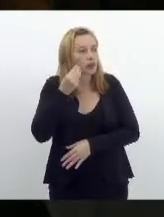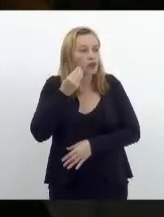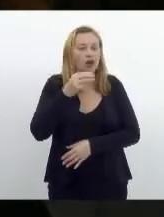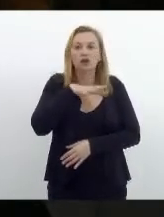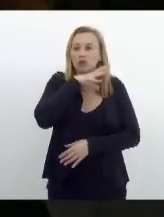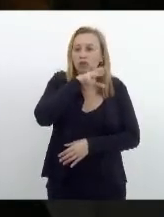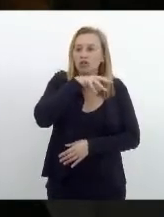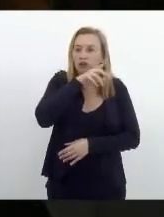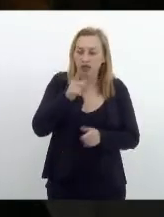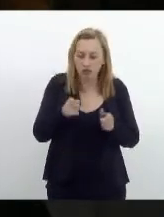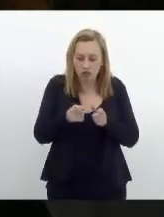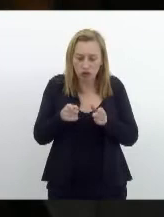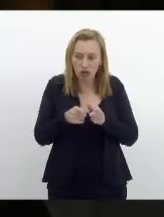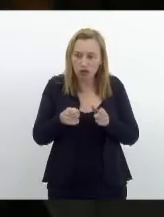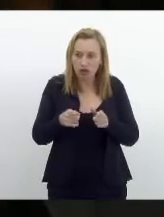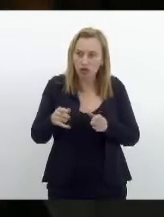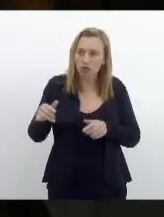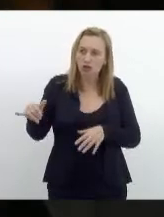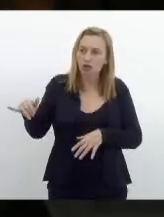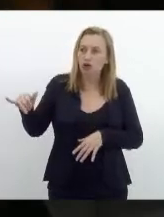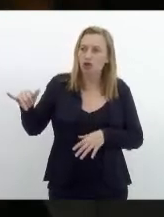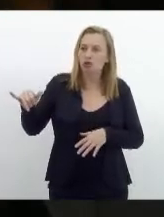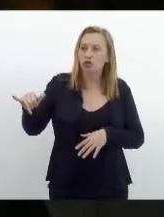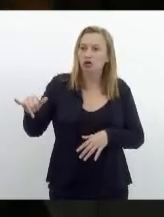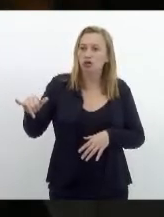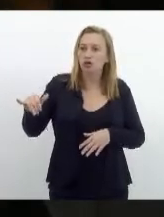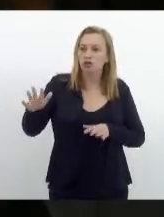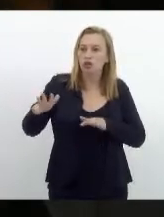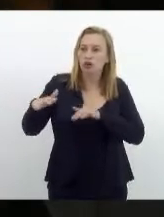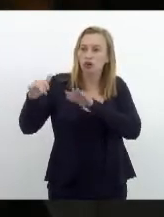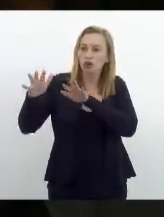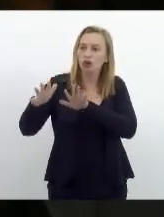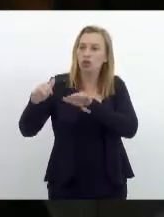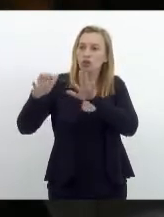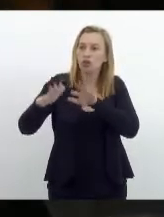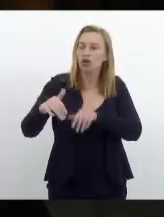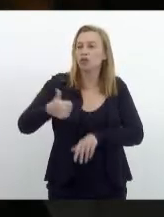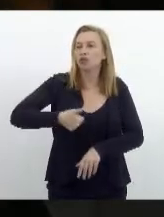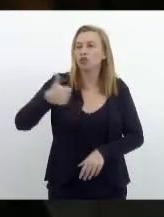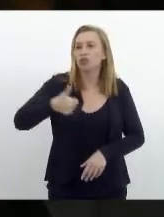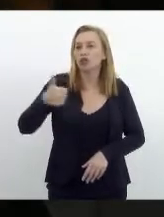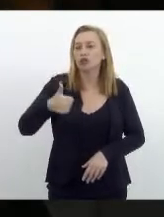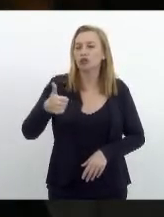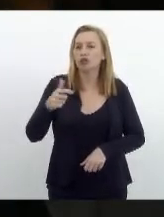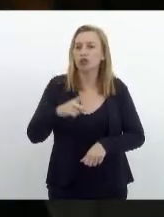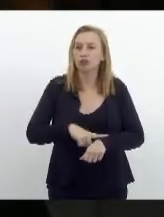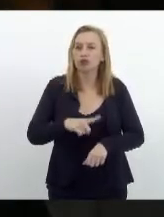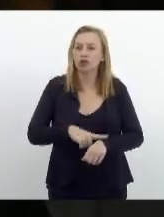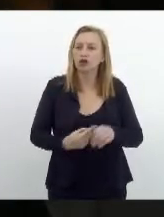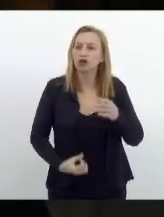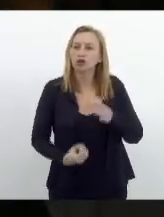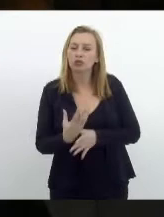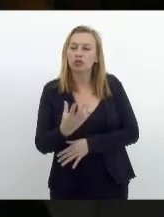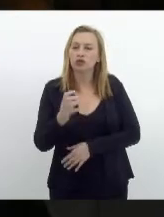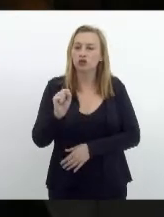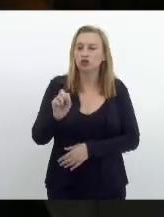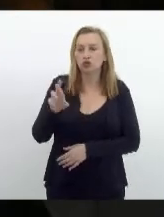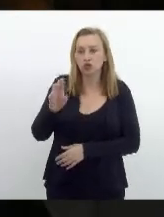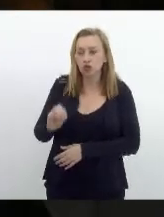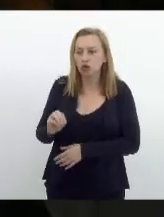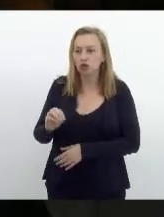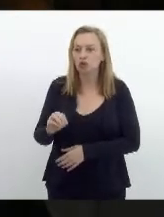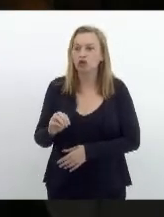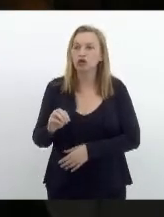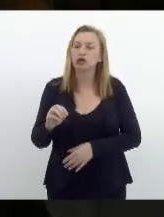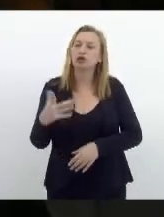pequeno porte, em geral roedores, que são as primeiras etapas, os primeiros passos para a produção de soros, de